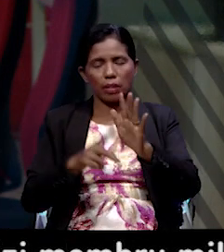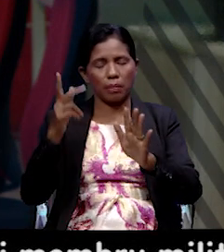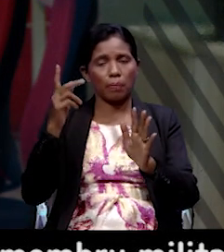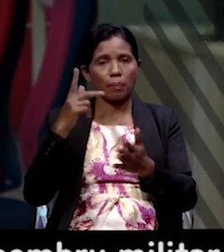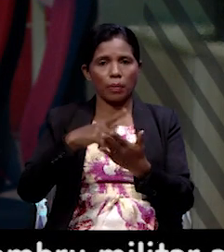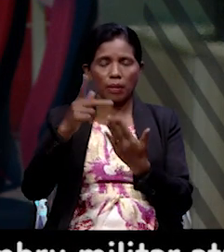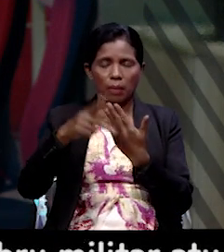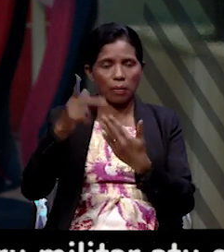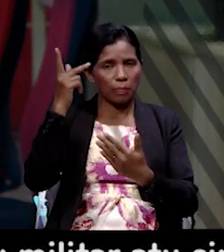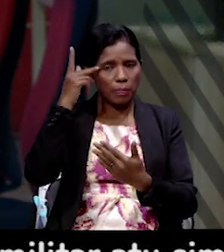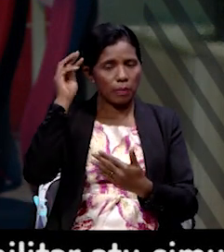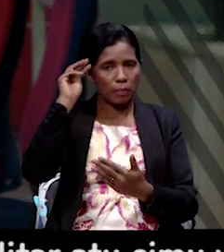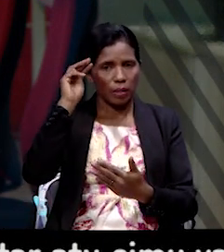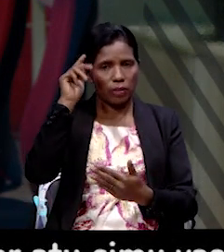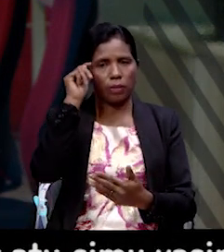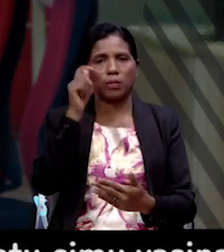Ruak.